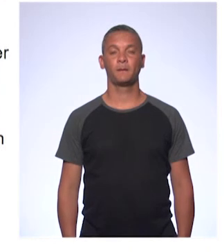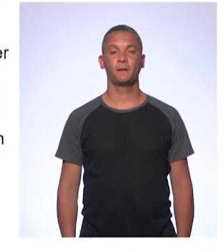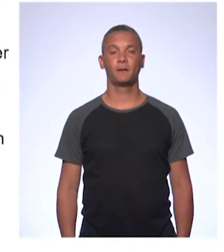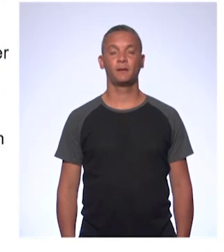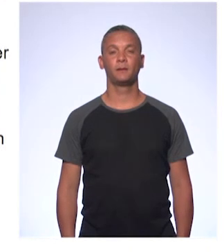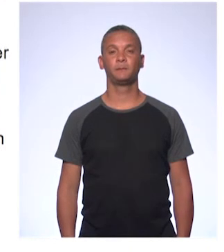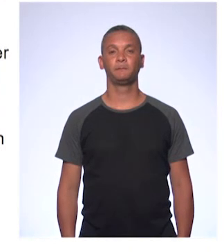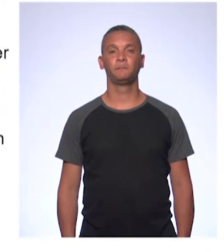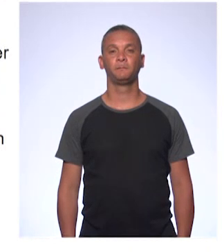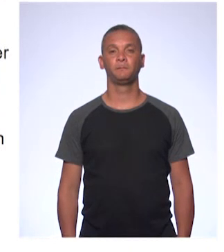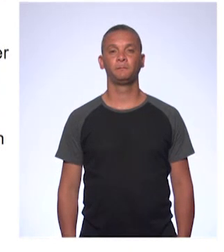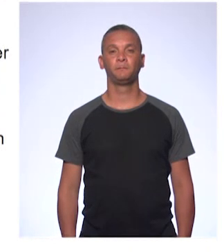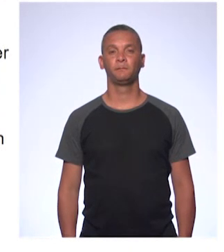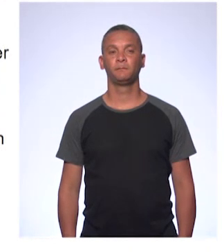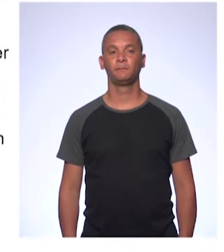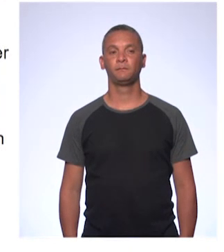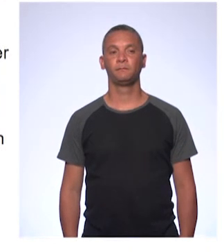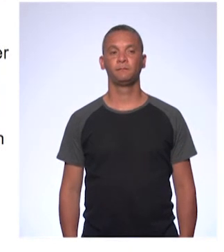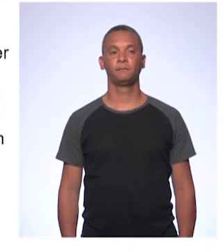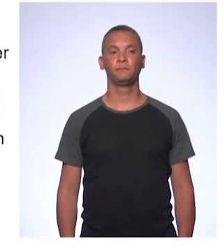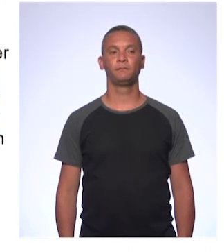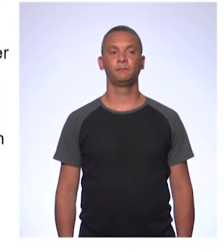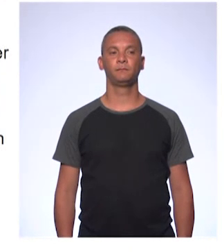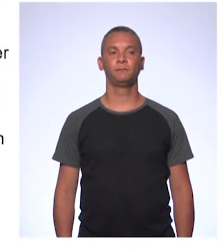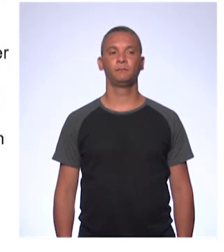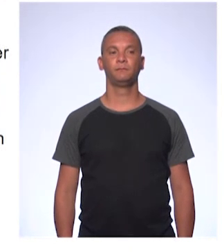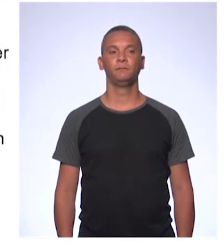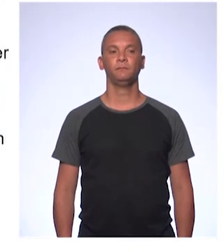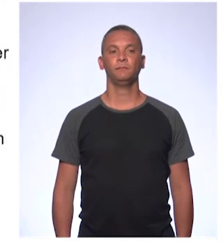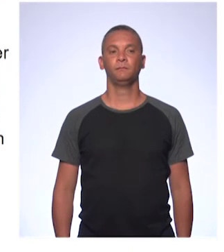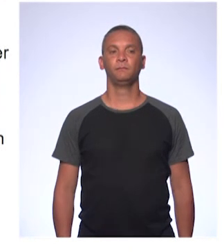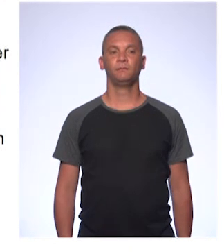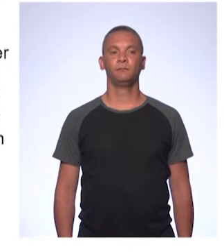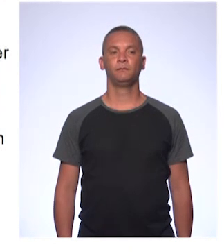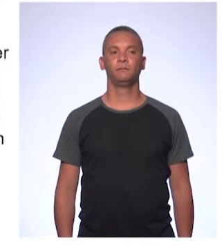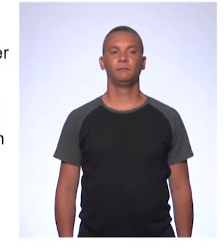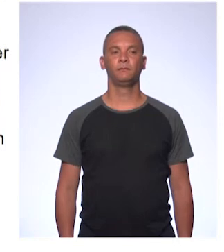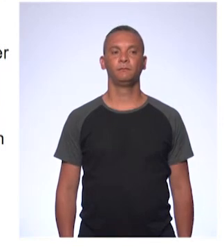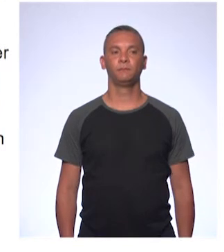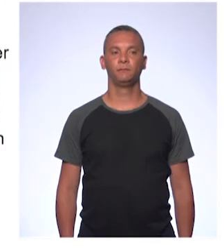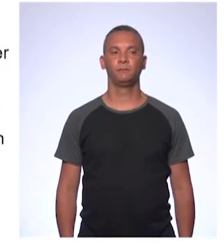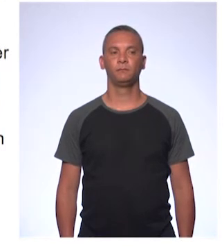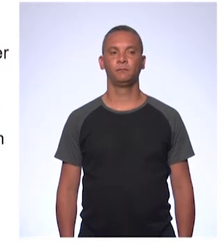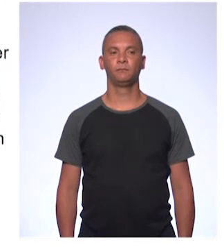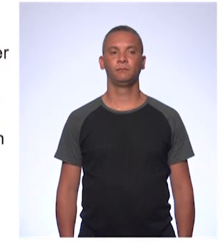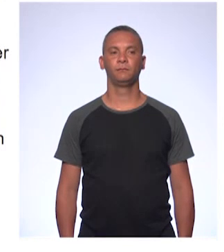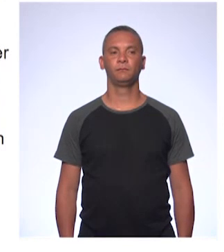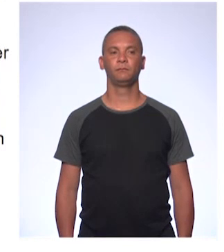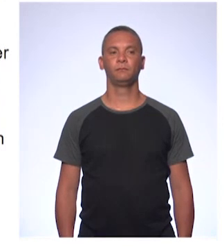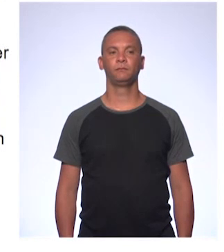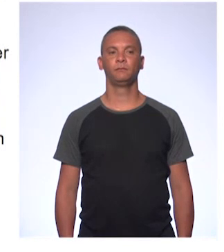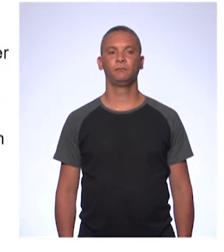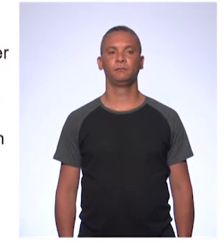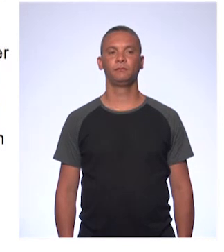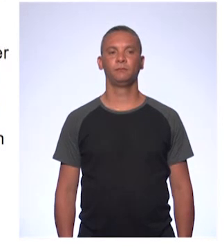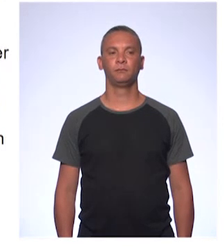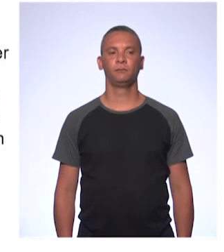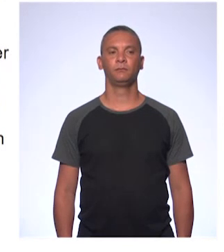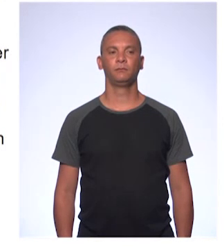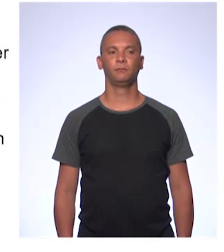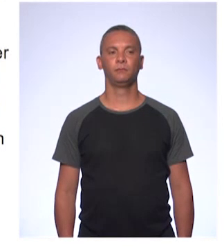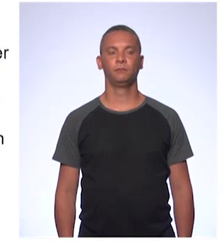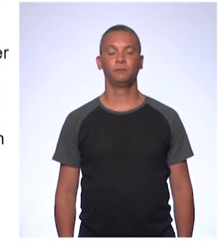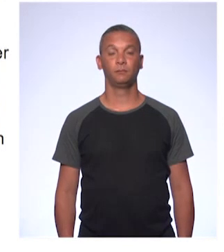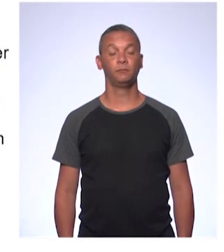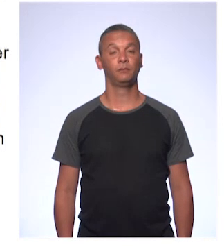días. ¿Dónde estamos? para que siga sendo um relógio. Isto